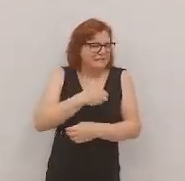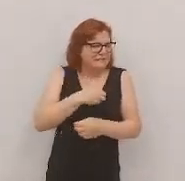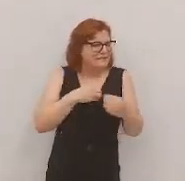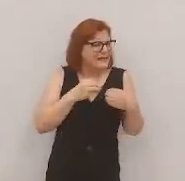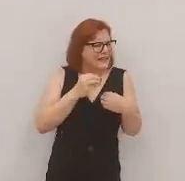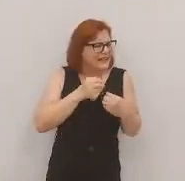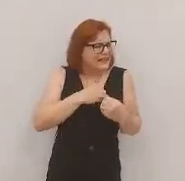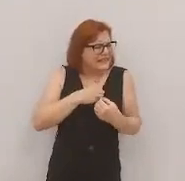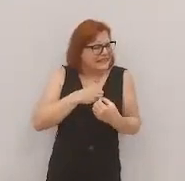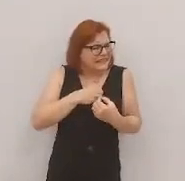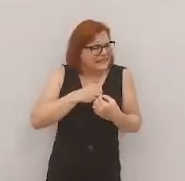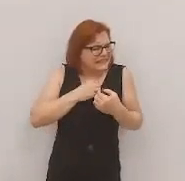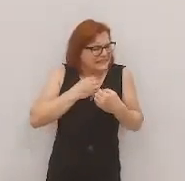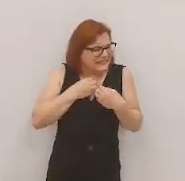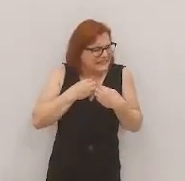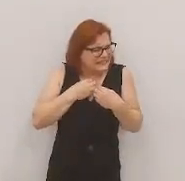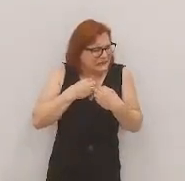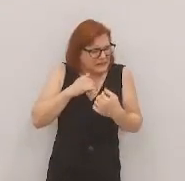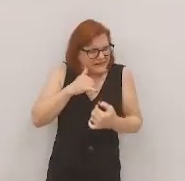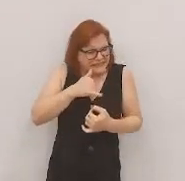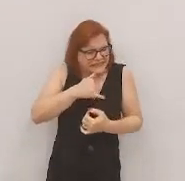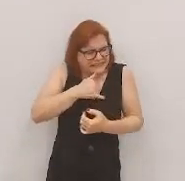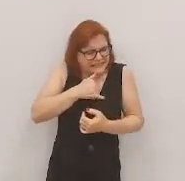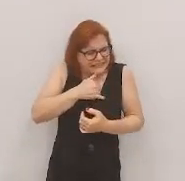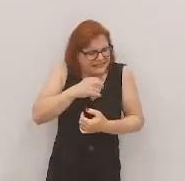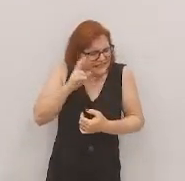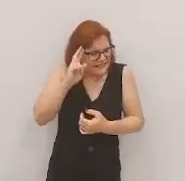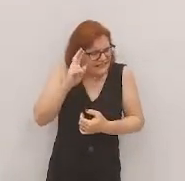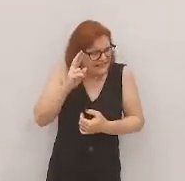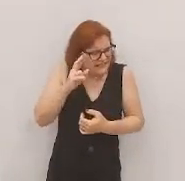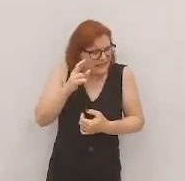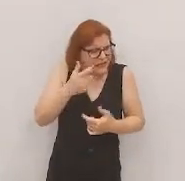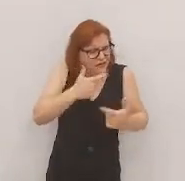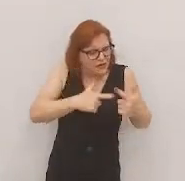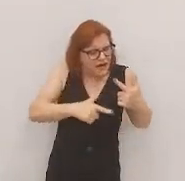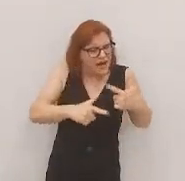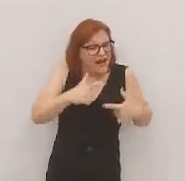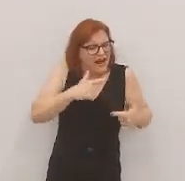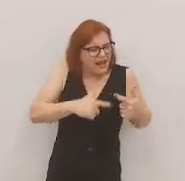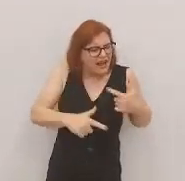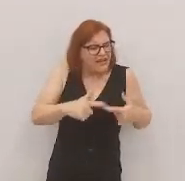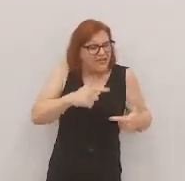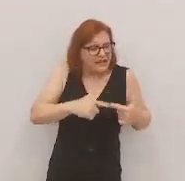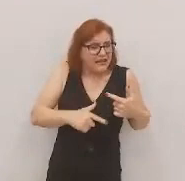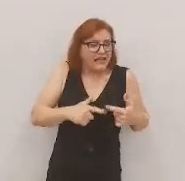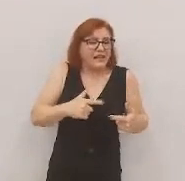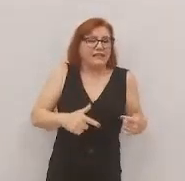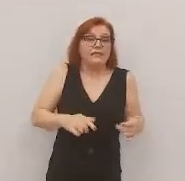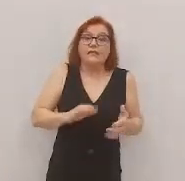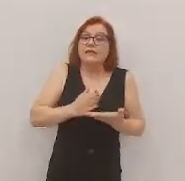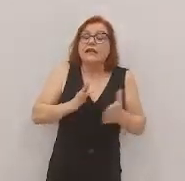Jesus, Senhor, me lava com teu sangue. Acabou.